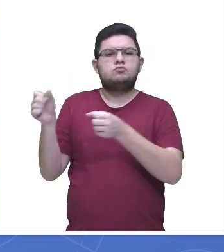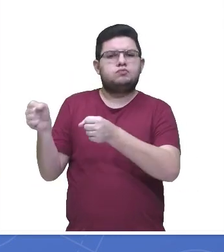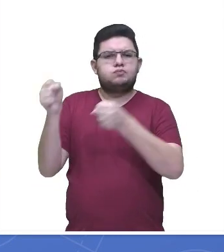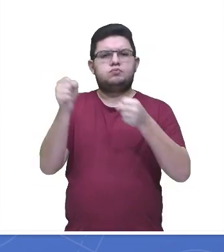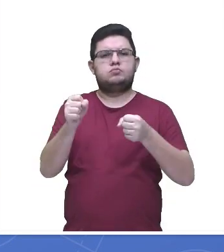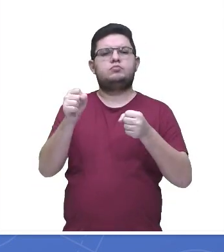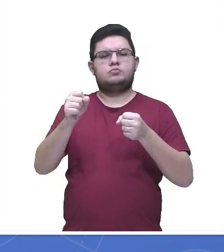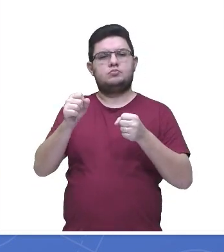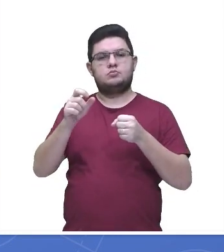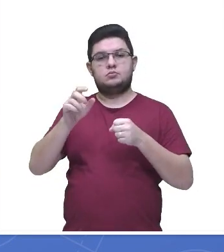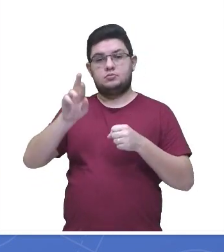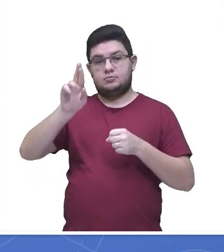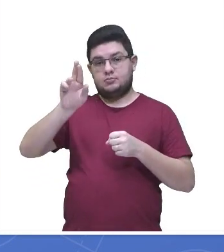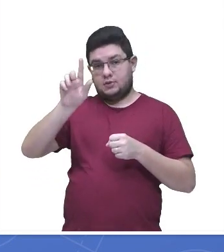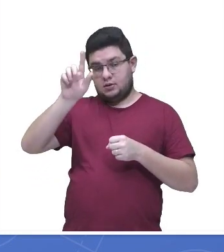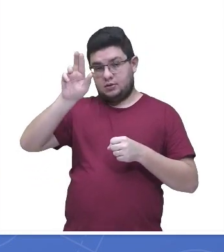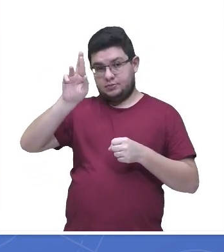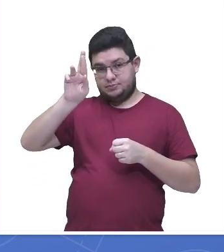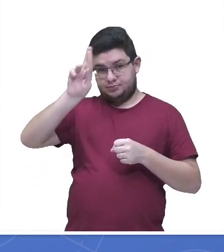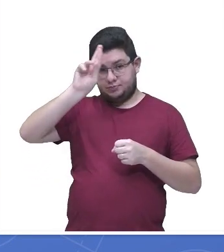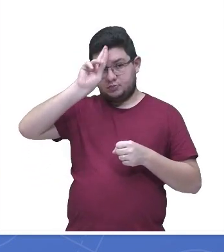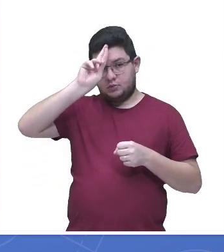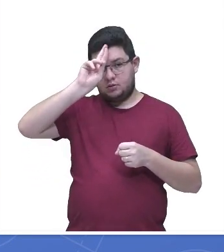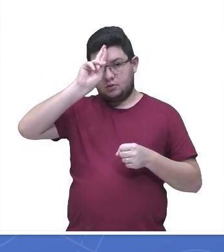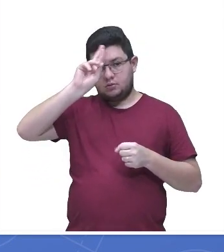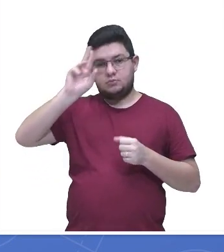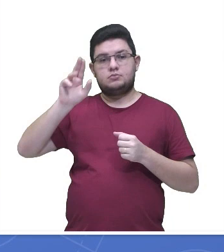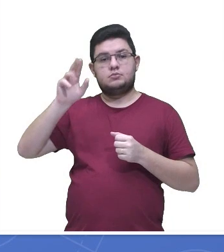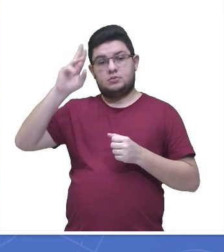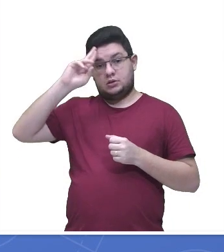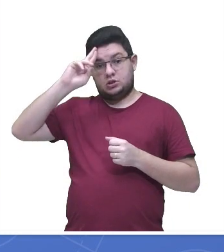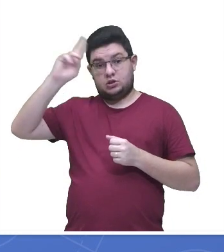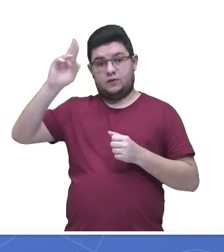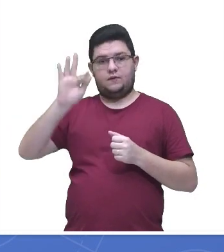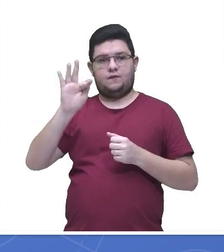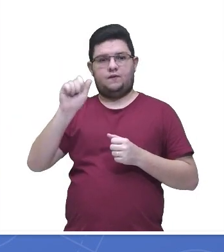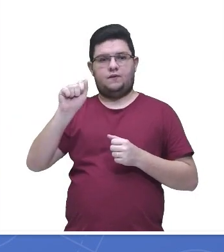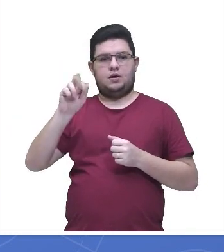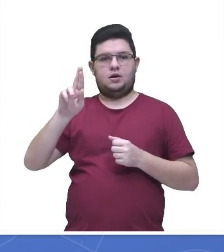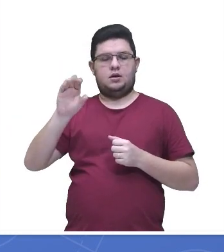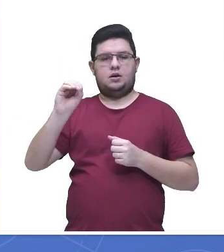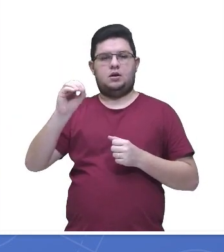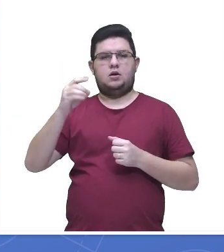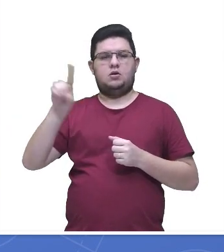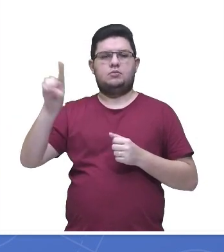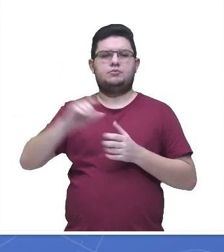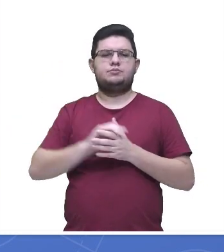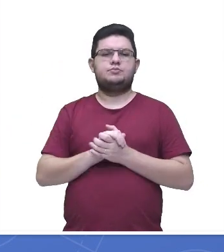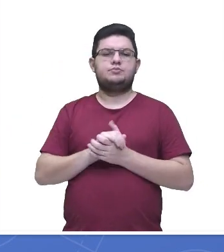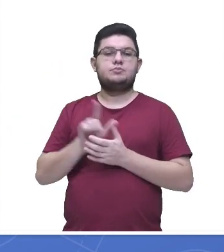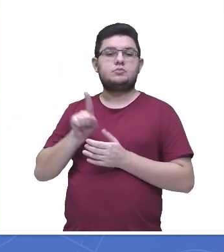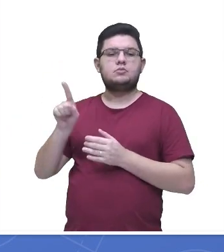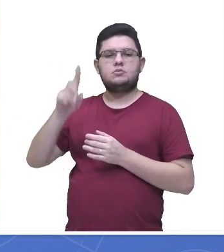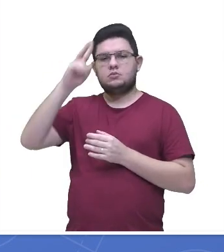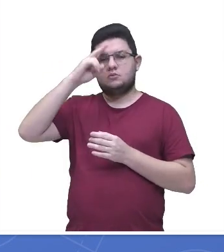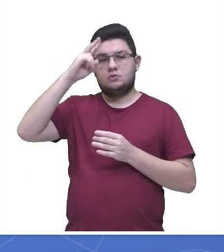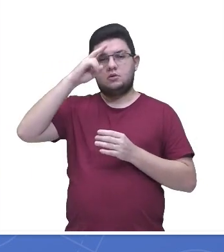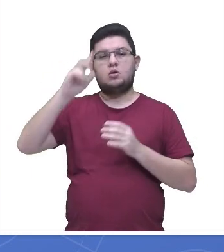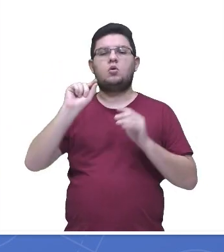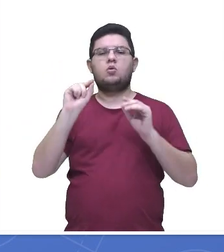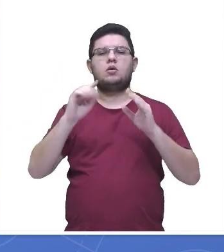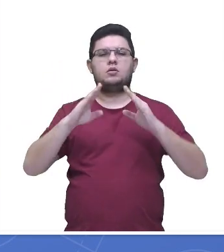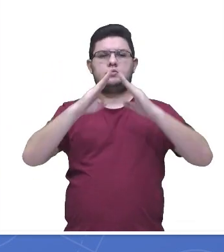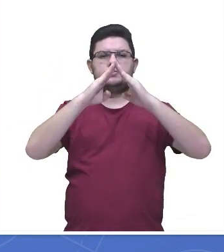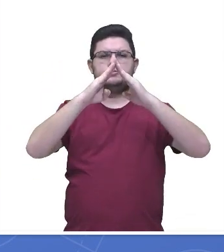quê? As pirâmides. Quando nós falamos em pirâmides, vem logo na nossa mente o quê? Justamente as